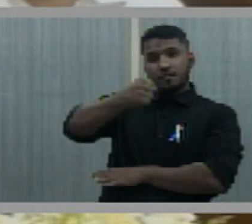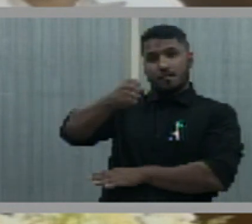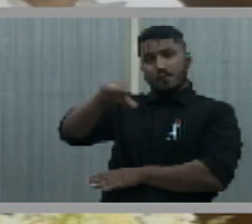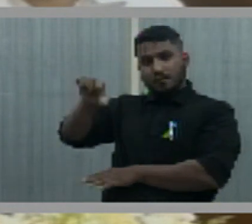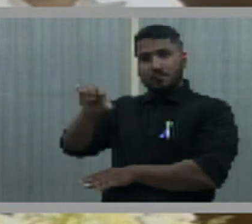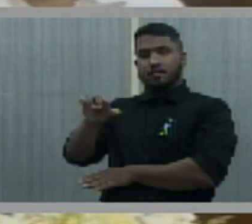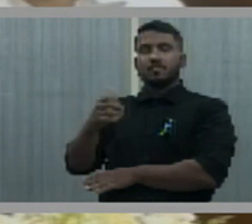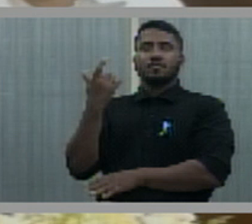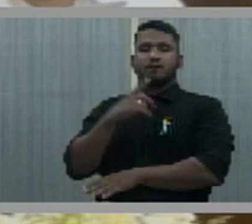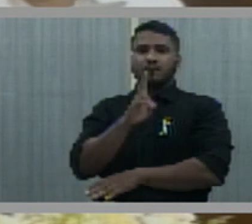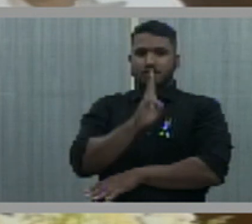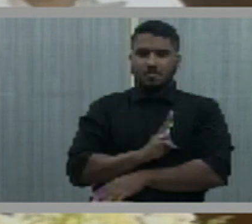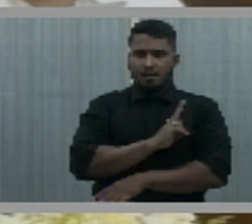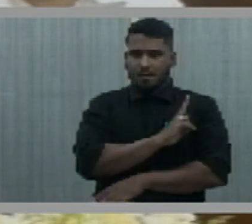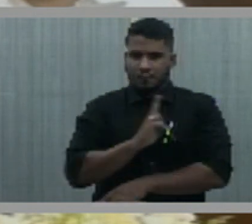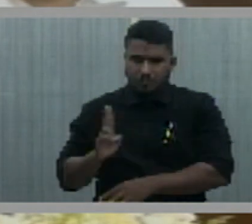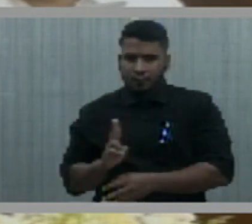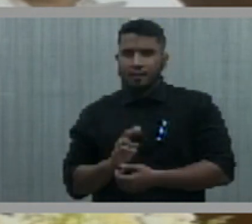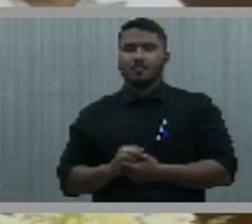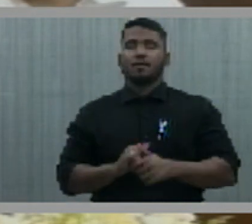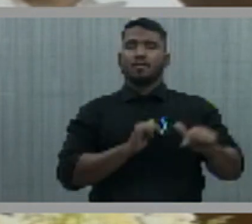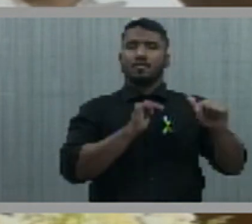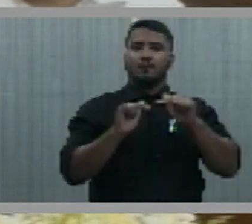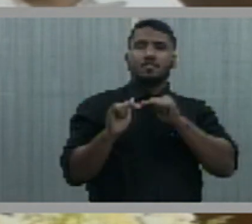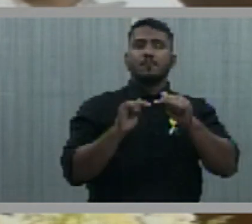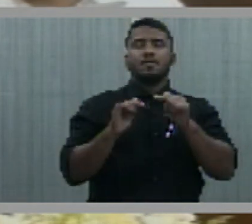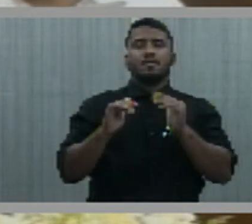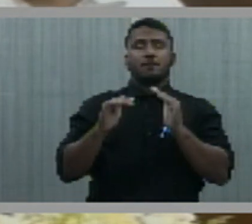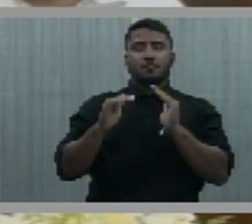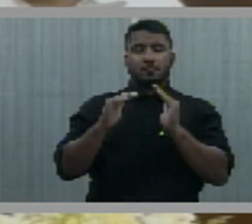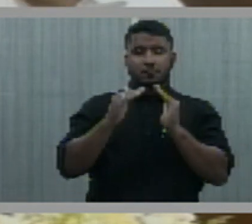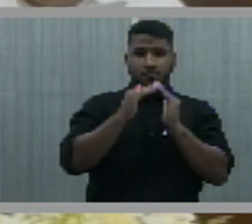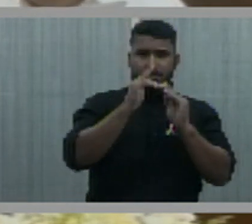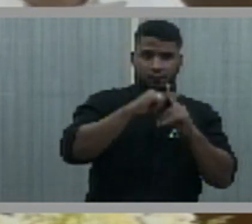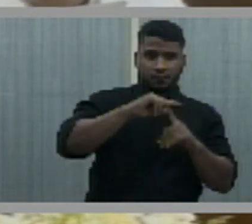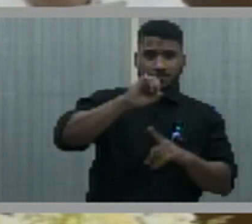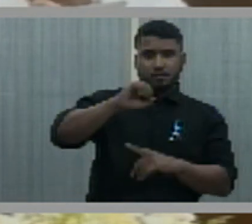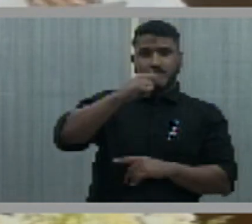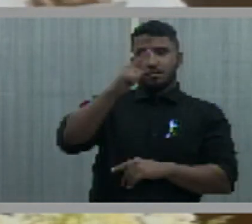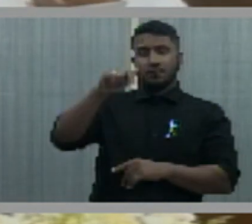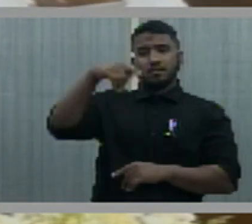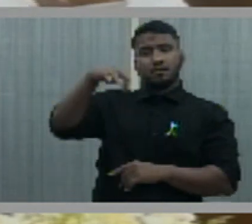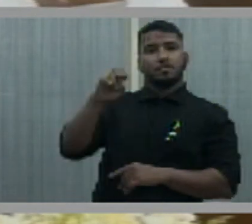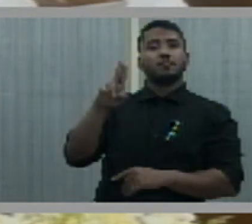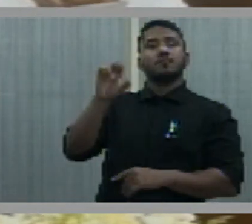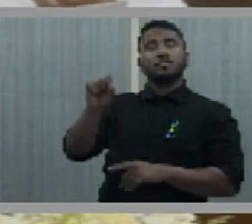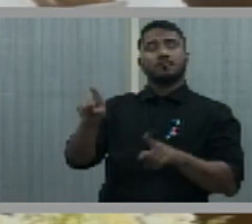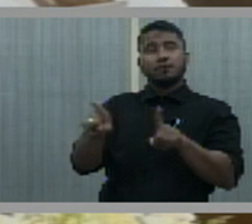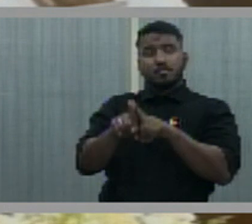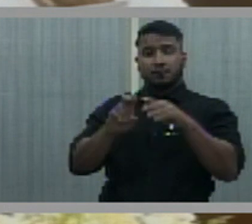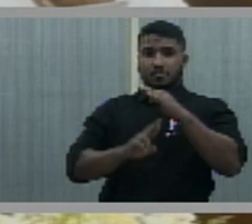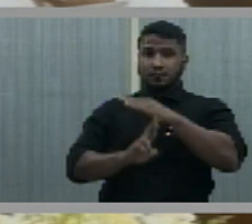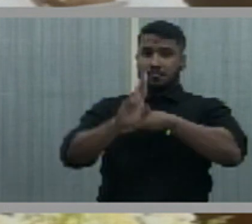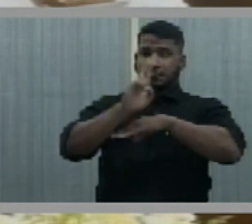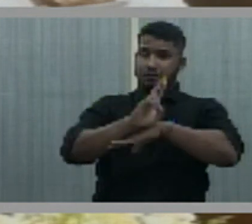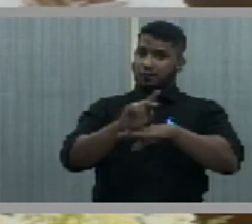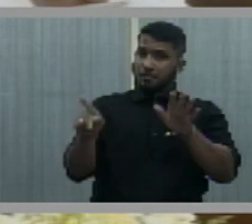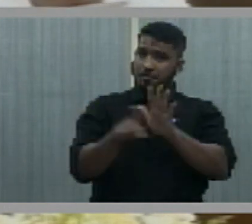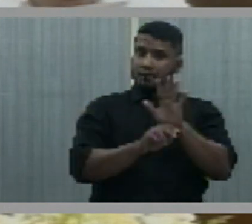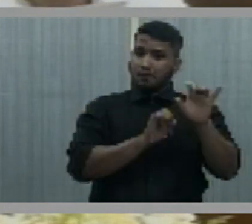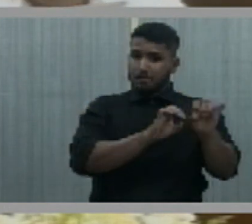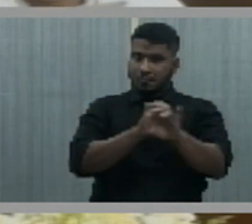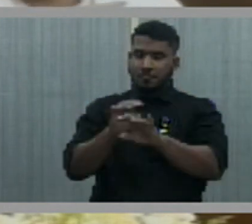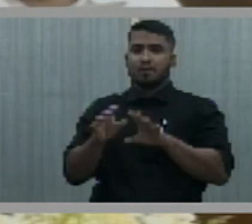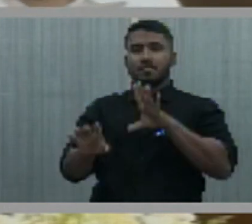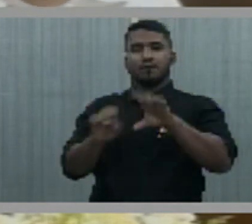Foi vigário e pároco na paróquia de São Mateus, reitor do Seminário Maior, administrador